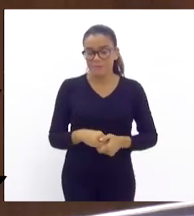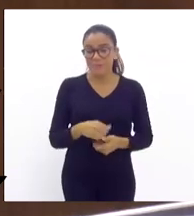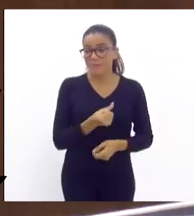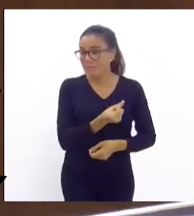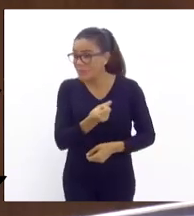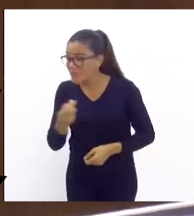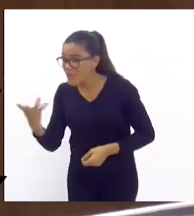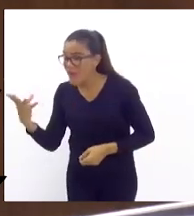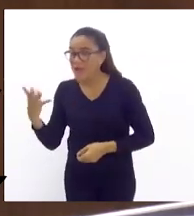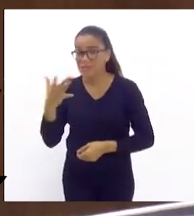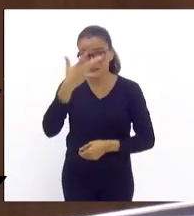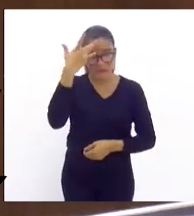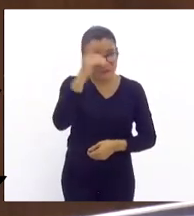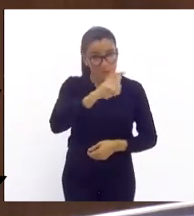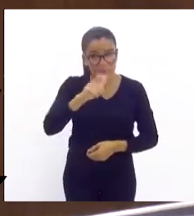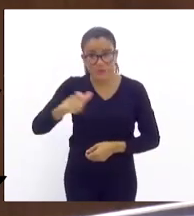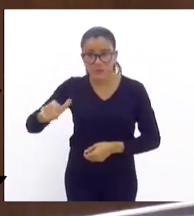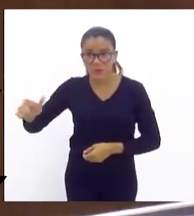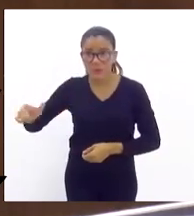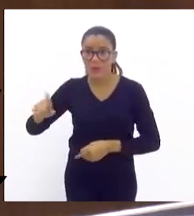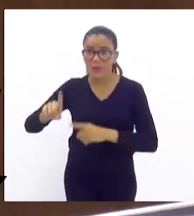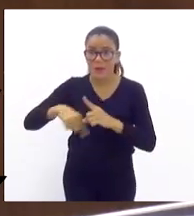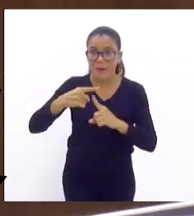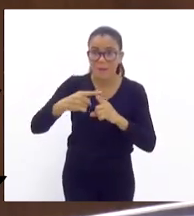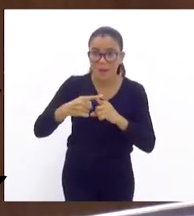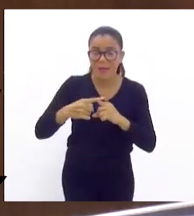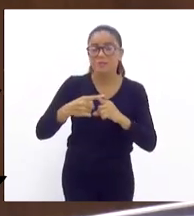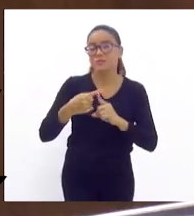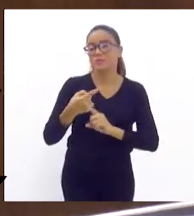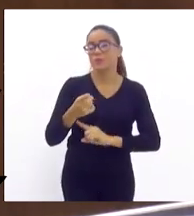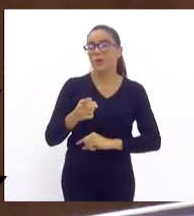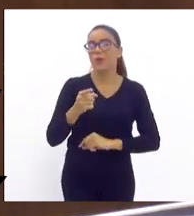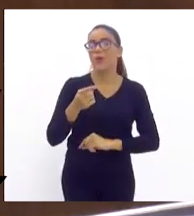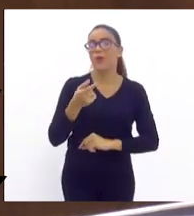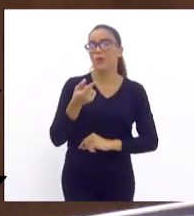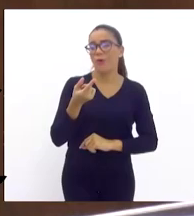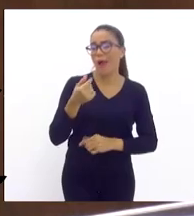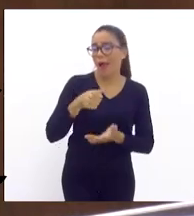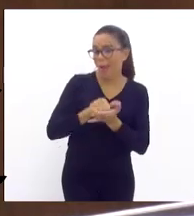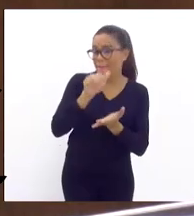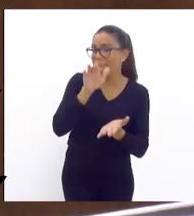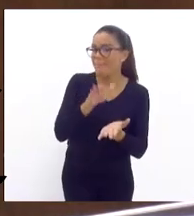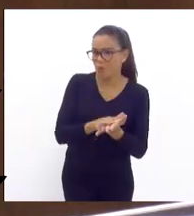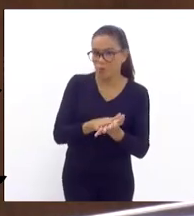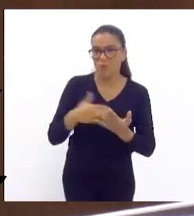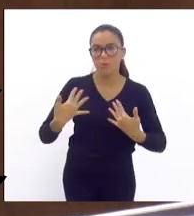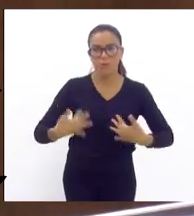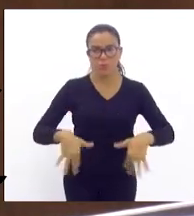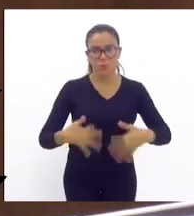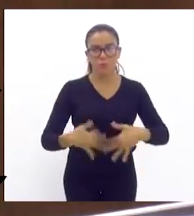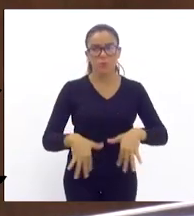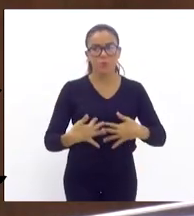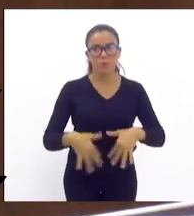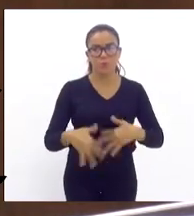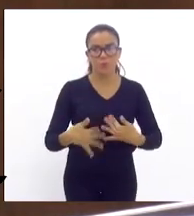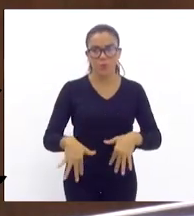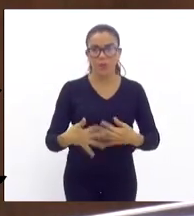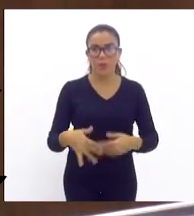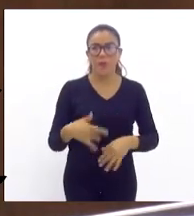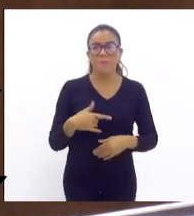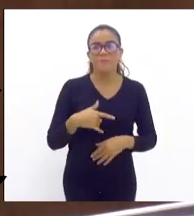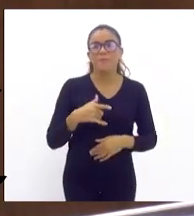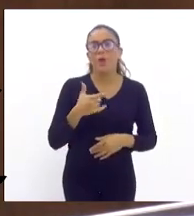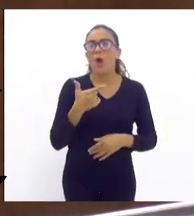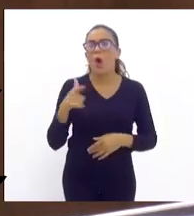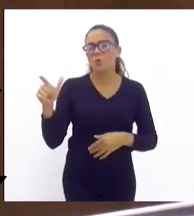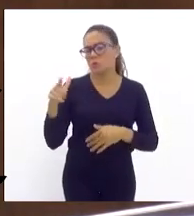posso dizer, no PROCON, além da questão do valor, a questão da aplicação da multa, certo? Em relação às demais